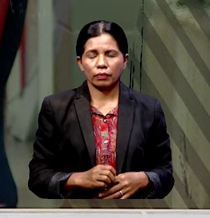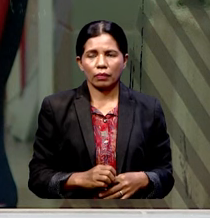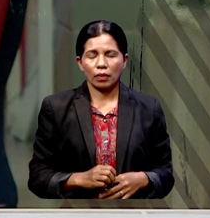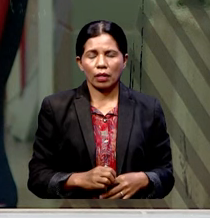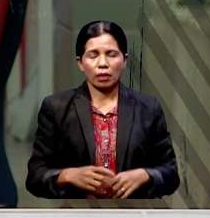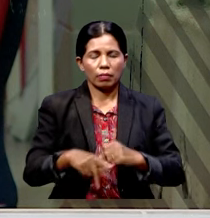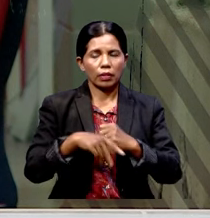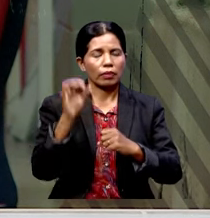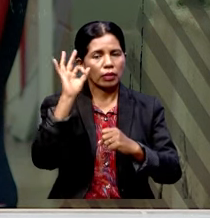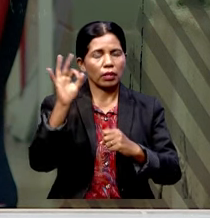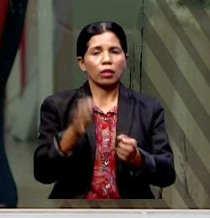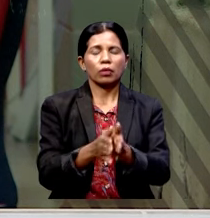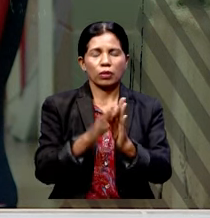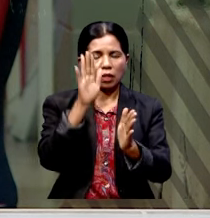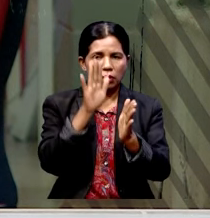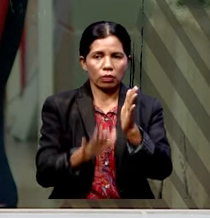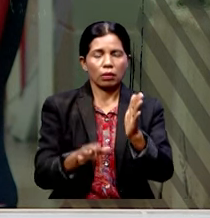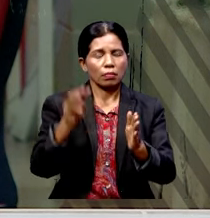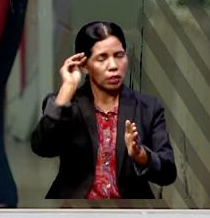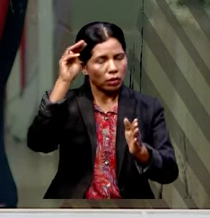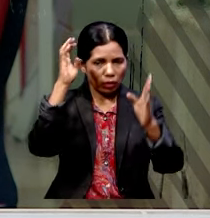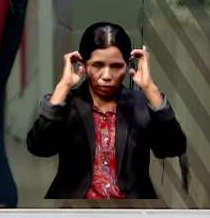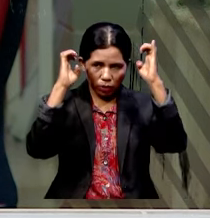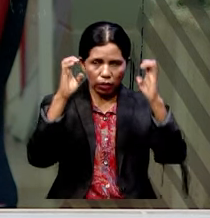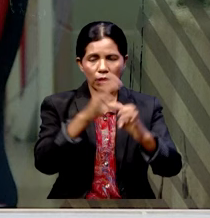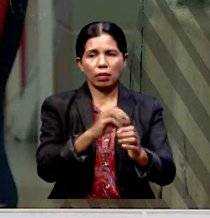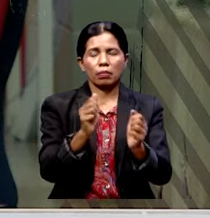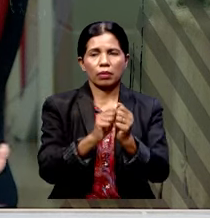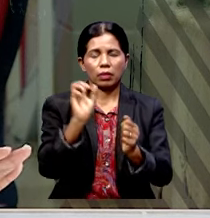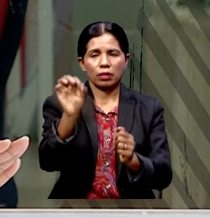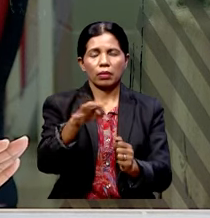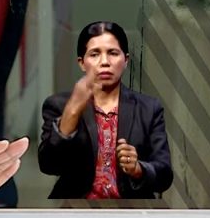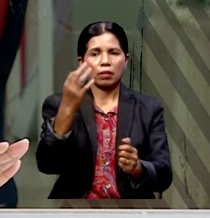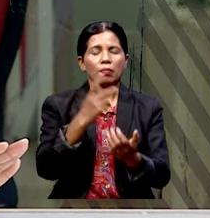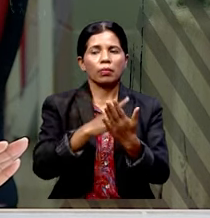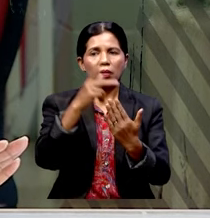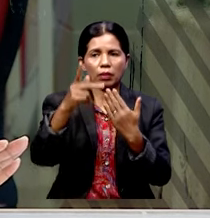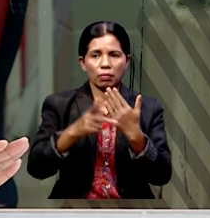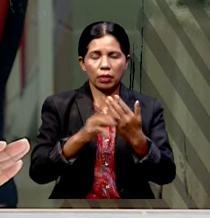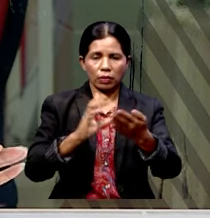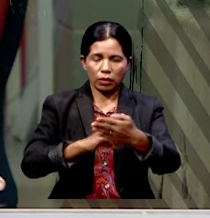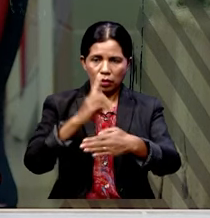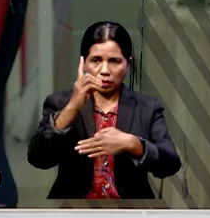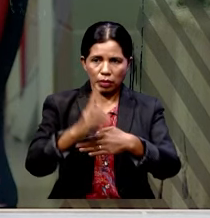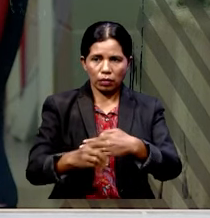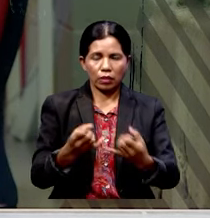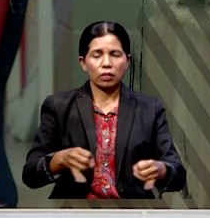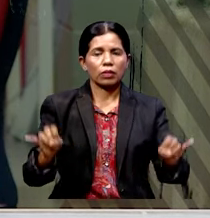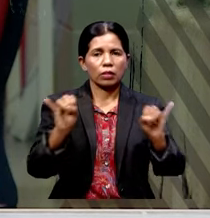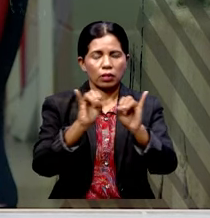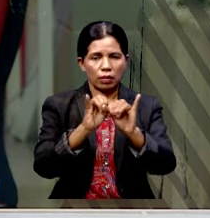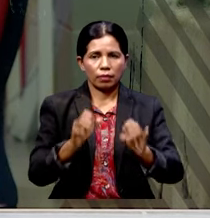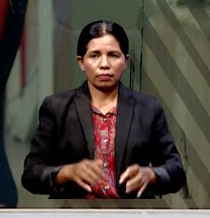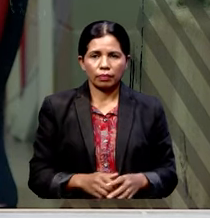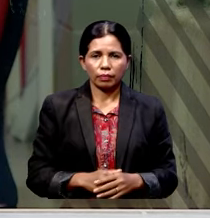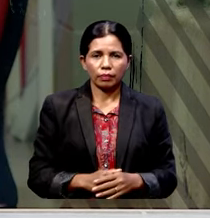Fretelin Russo reduz orçamento do Ministério da Educação, Liu Rio San Recencia e a Programa Funcionamento e Desenvolvimento Institucional.